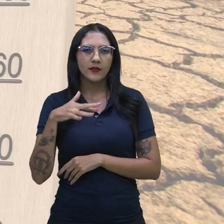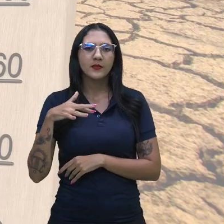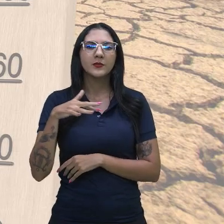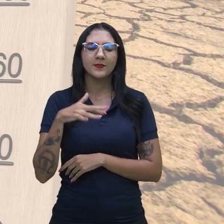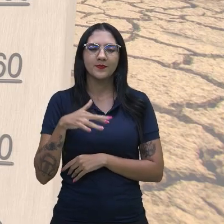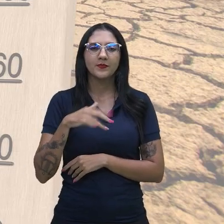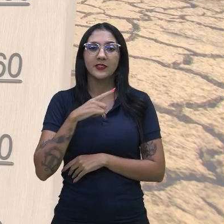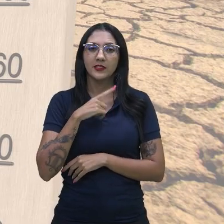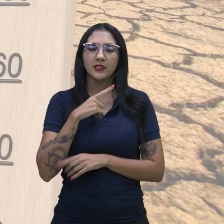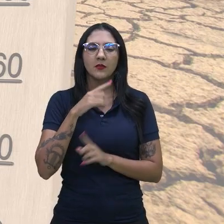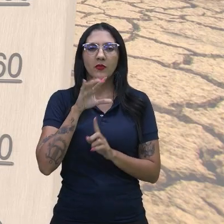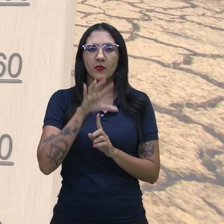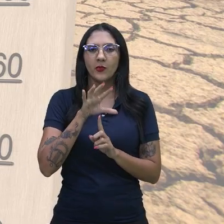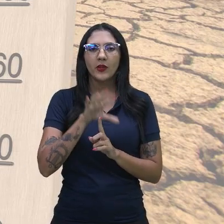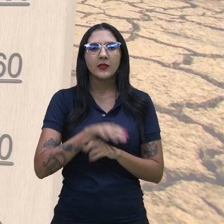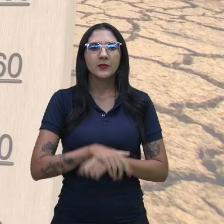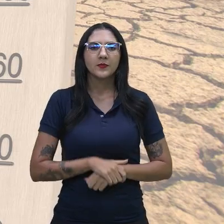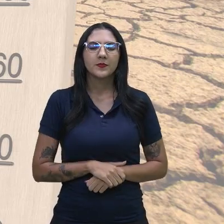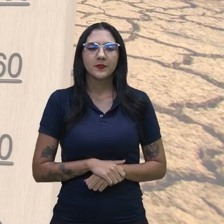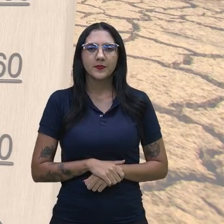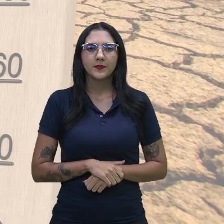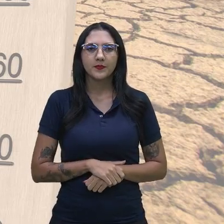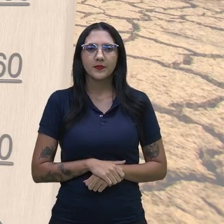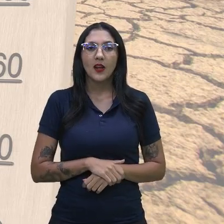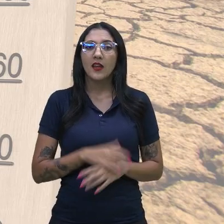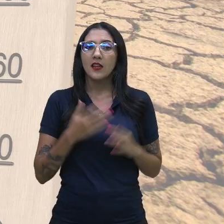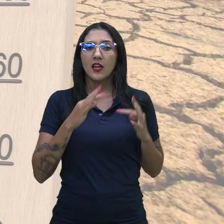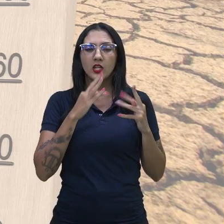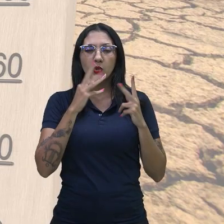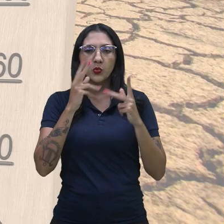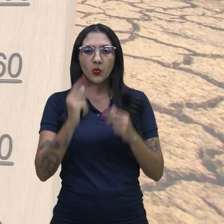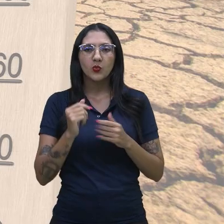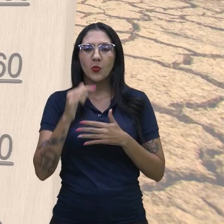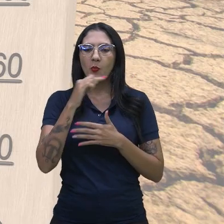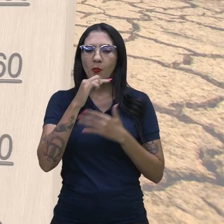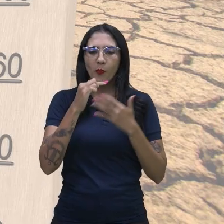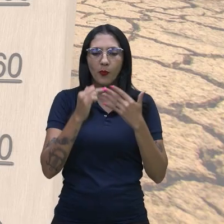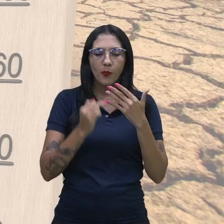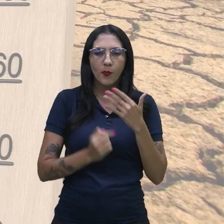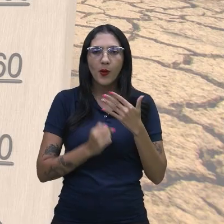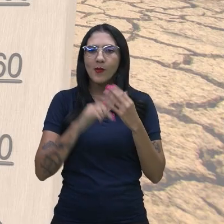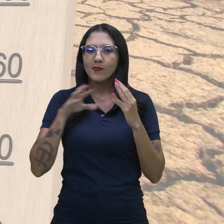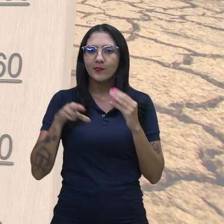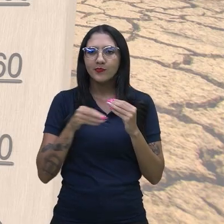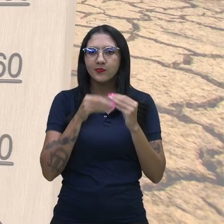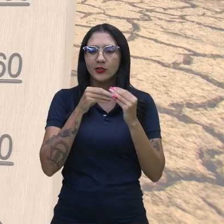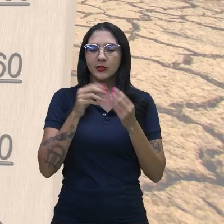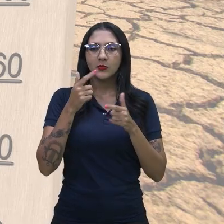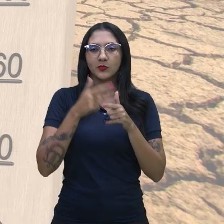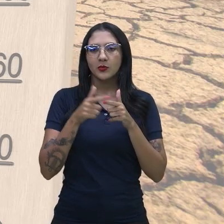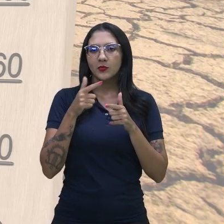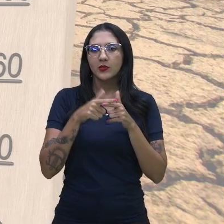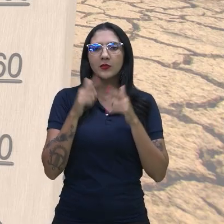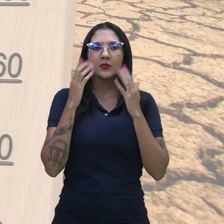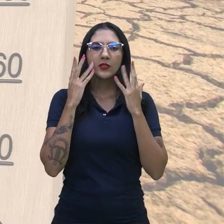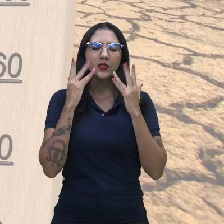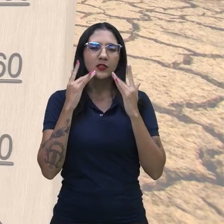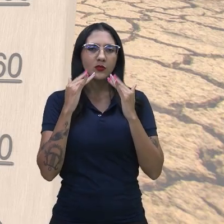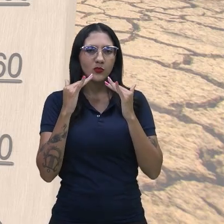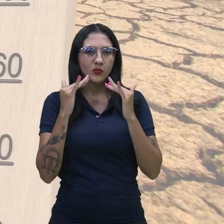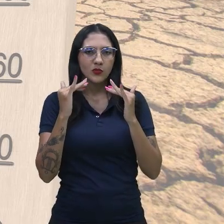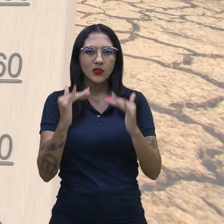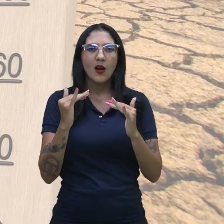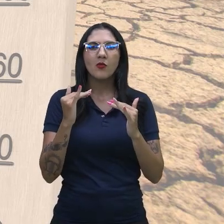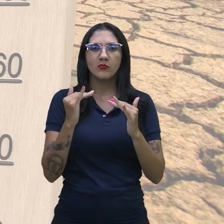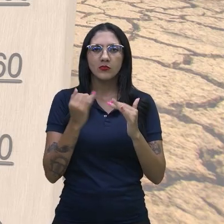vem acontecendo. E aí a gente tem tudo isso sendo prejudicando, né, esses serviços ambientais que a floresta